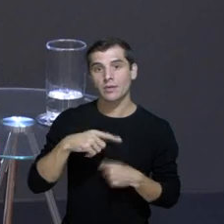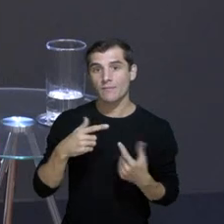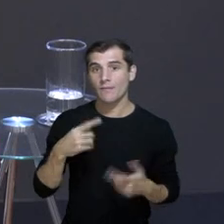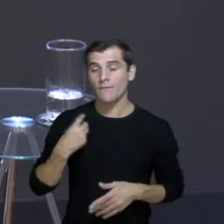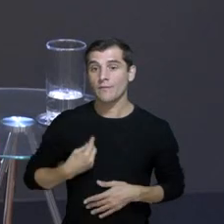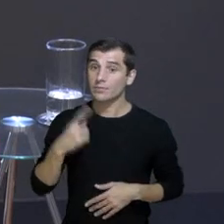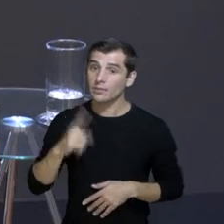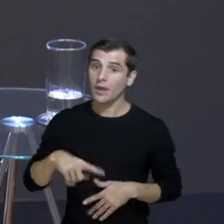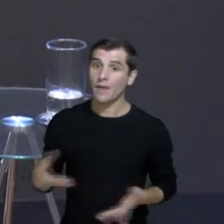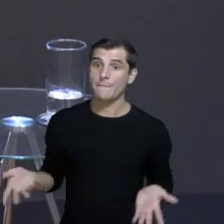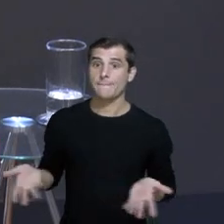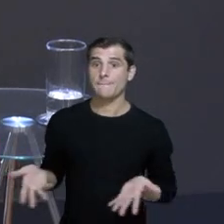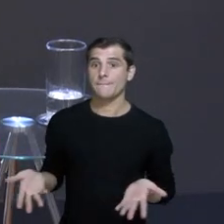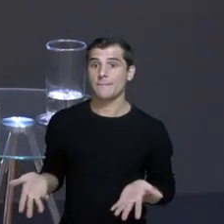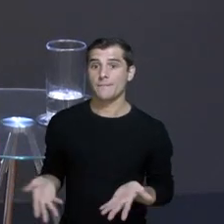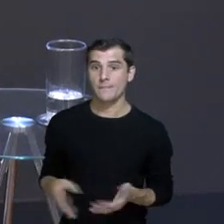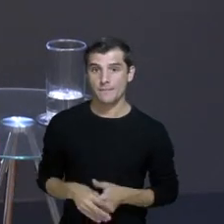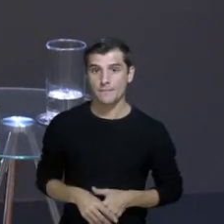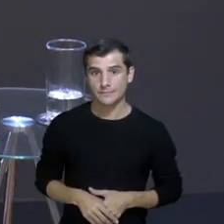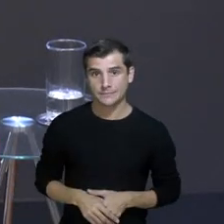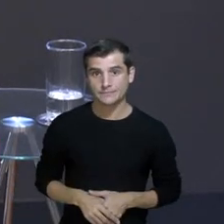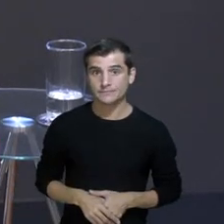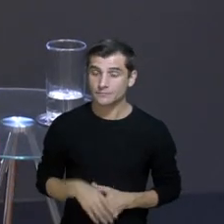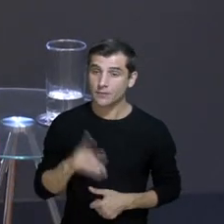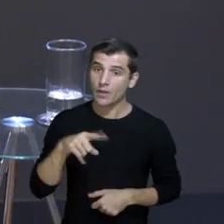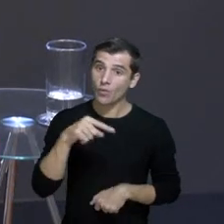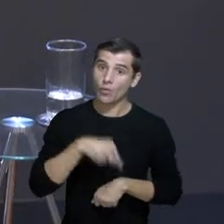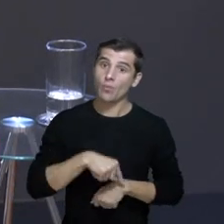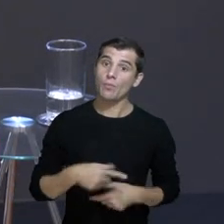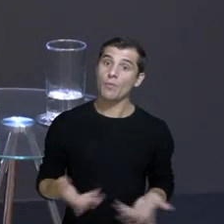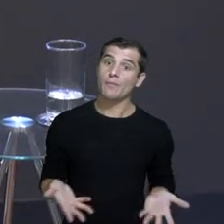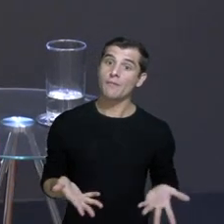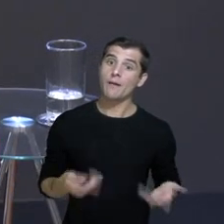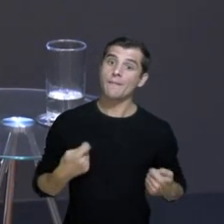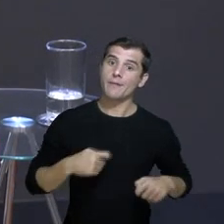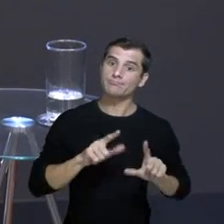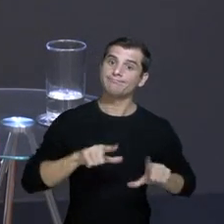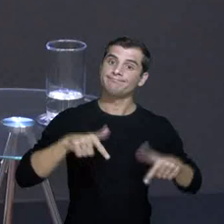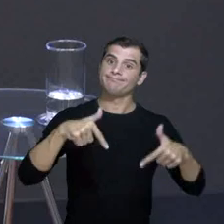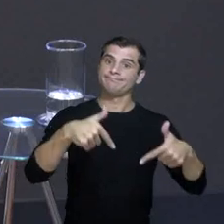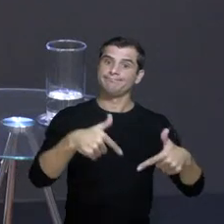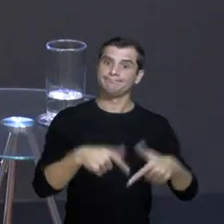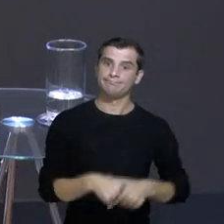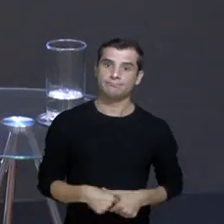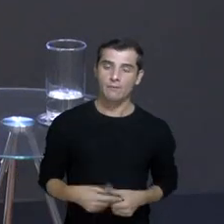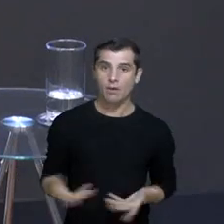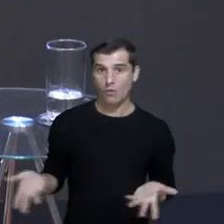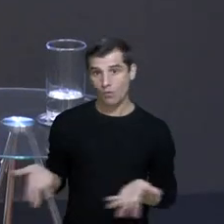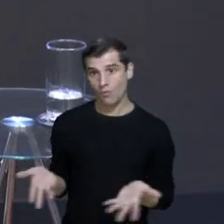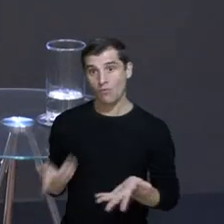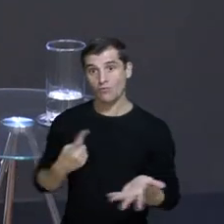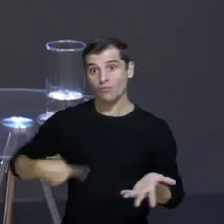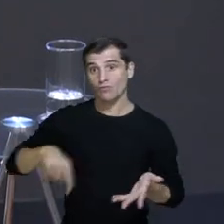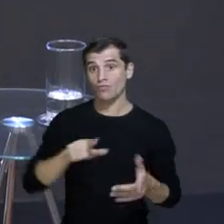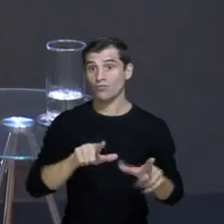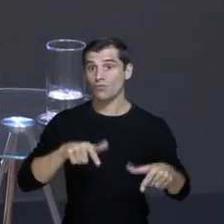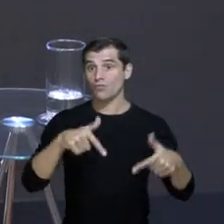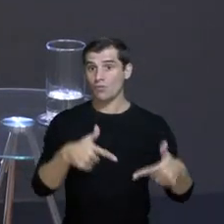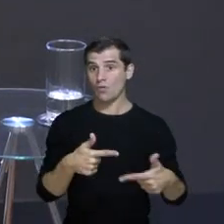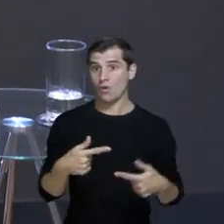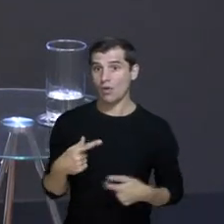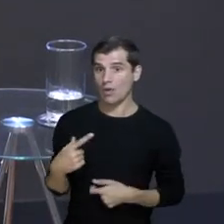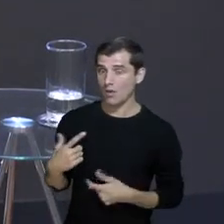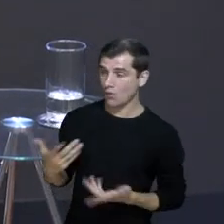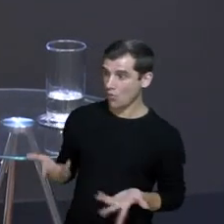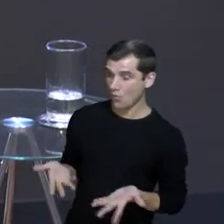presente e É nesse momento que a gente tem que agir então é hoje que a gente tem que agir não é amanhã